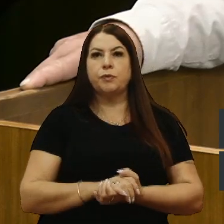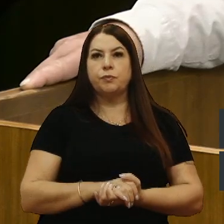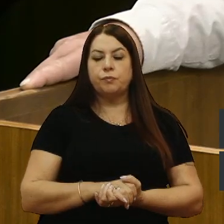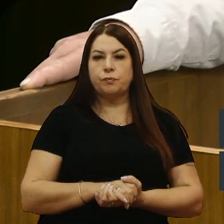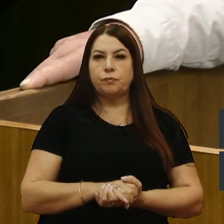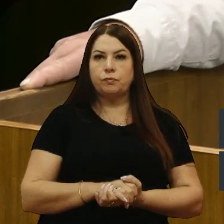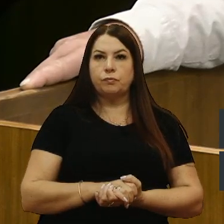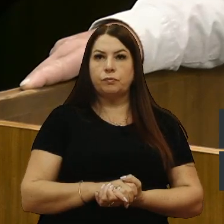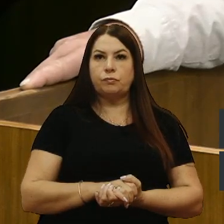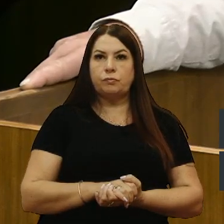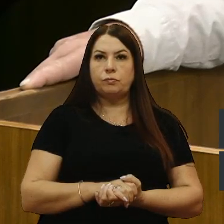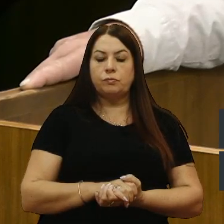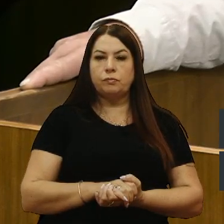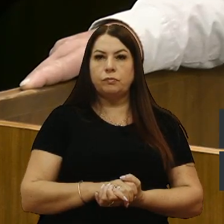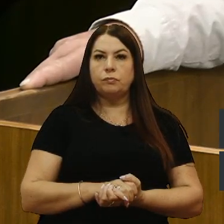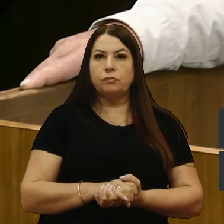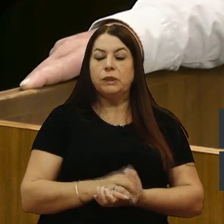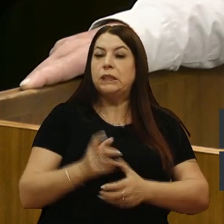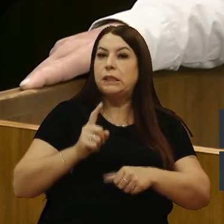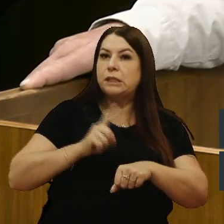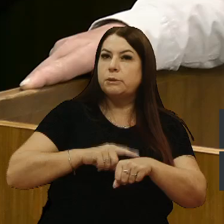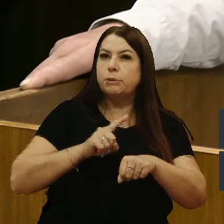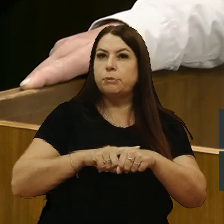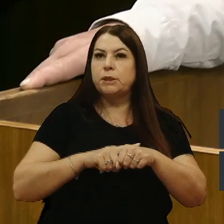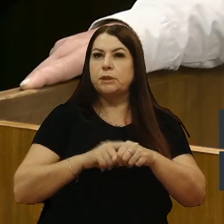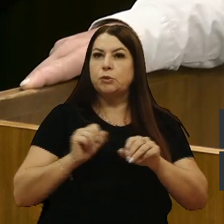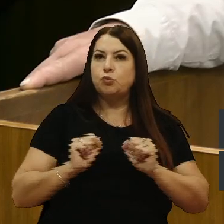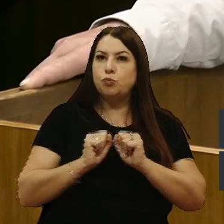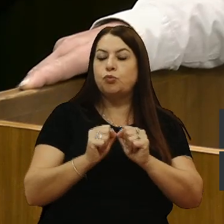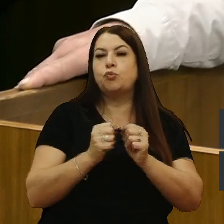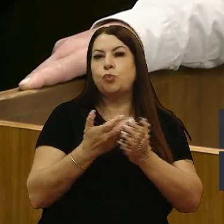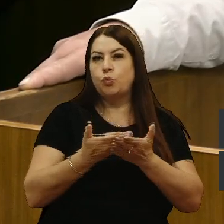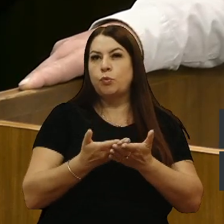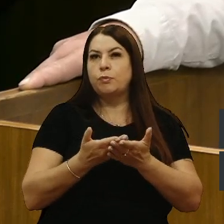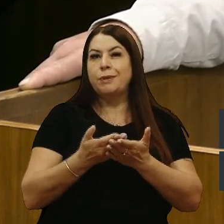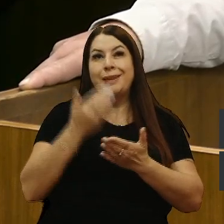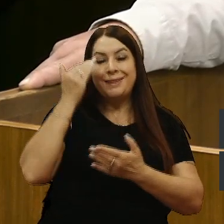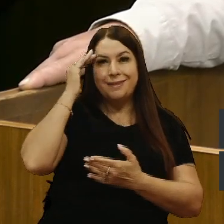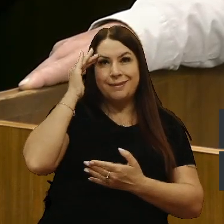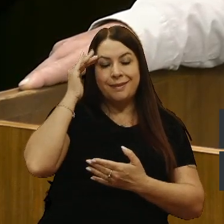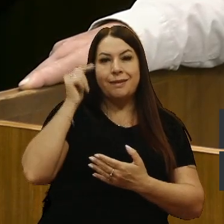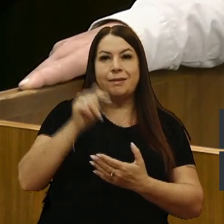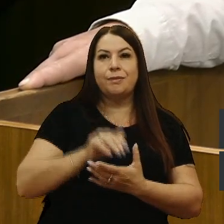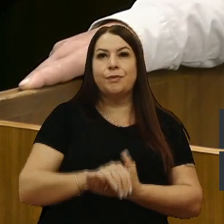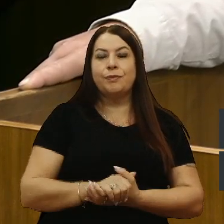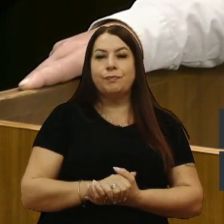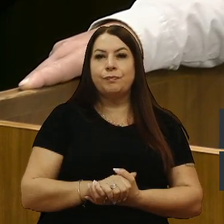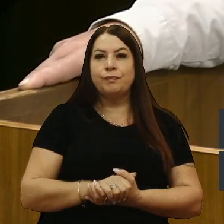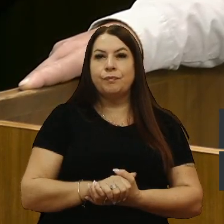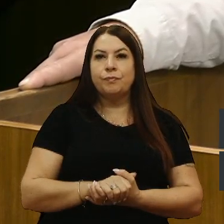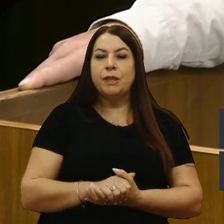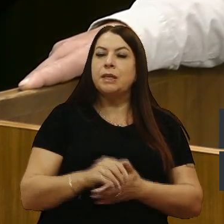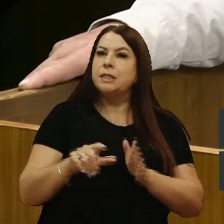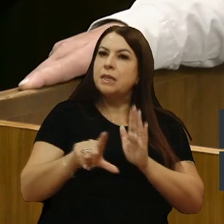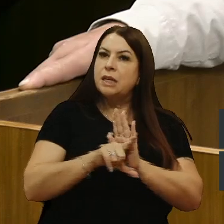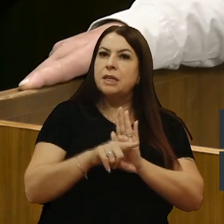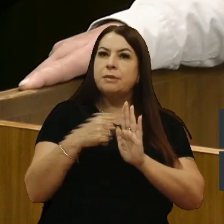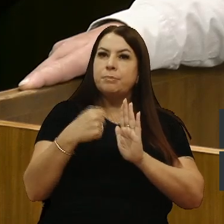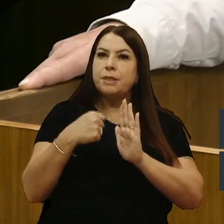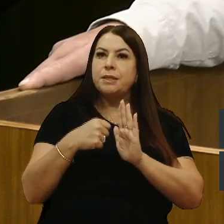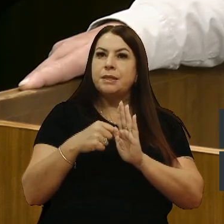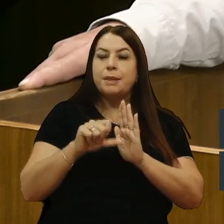que nesse momento, em conjunto, entende que essa lei ela precisa